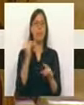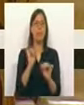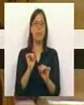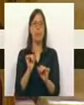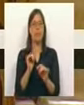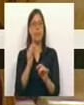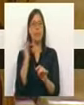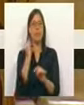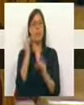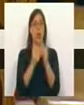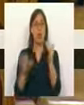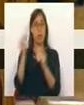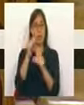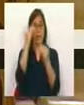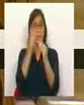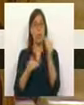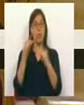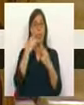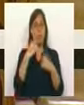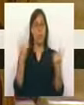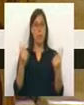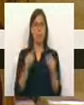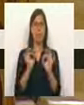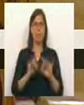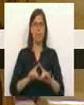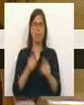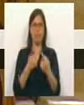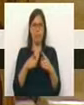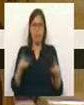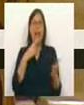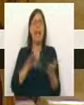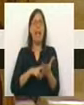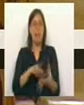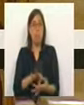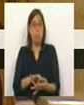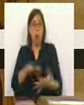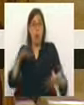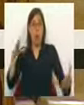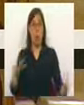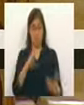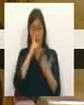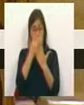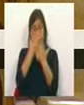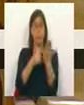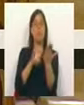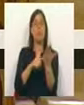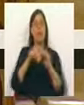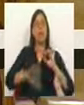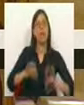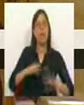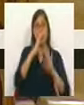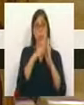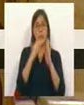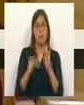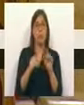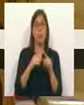instituições de ensino superior públicas completamente desfasada da realidade. No mesmo diploma coloca em causa o